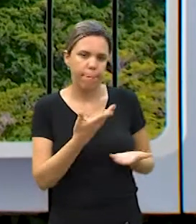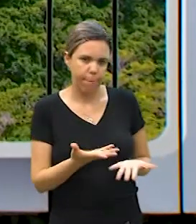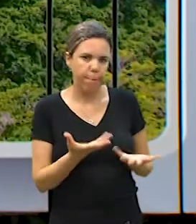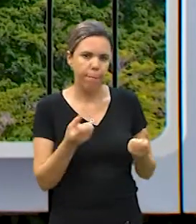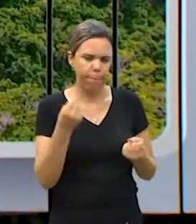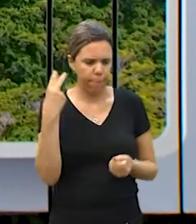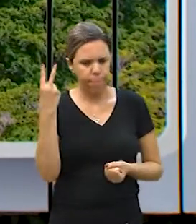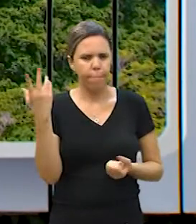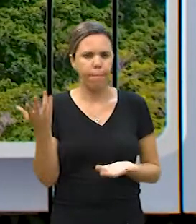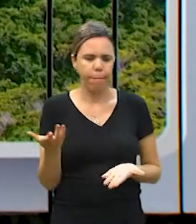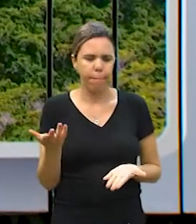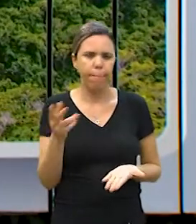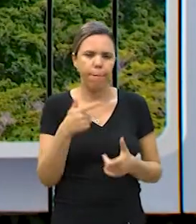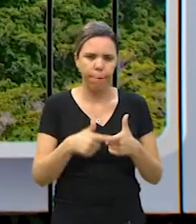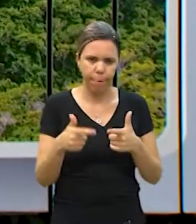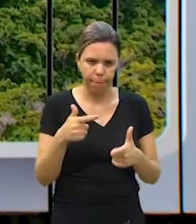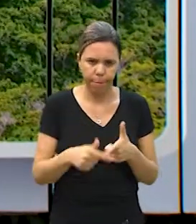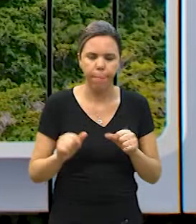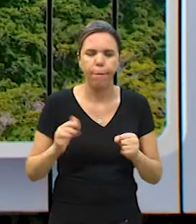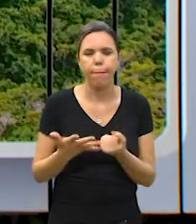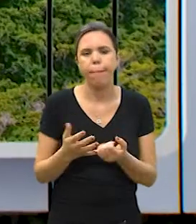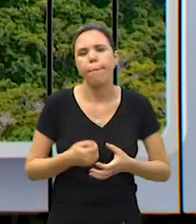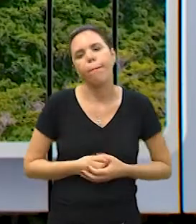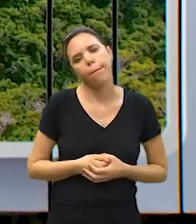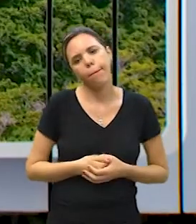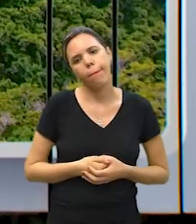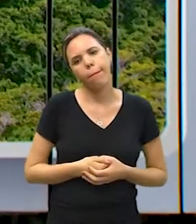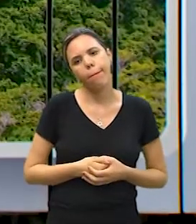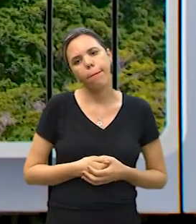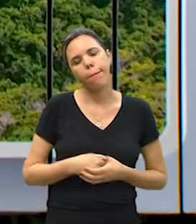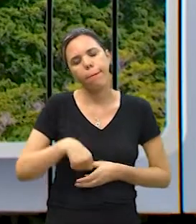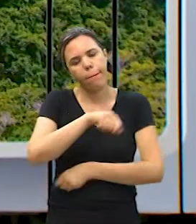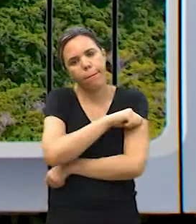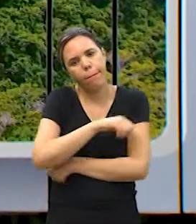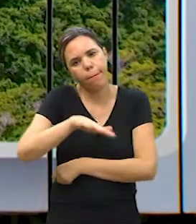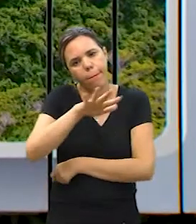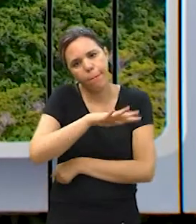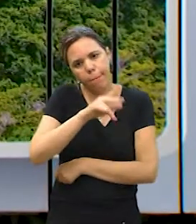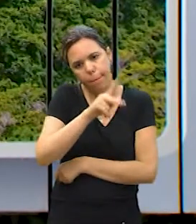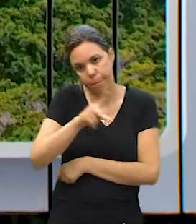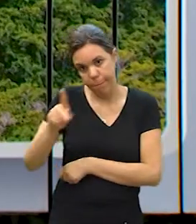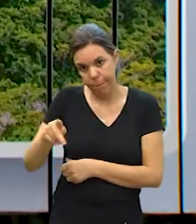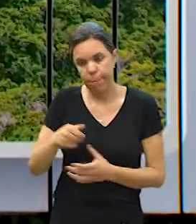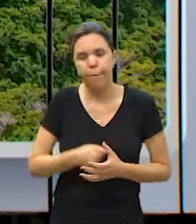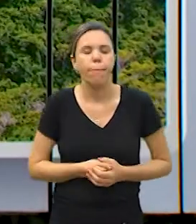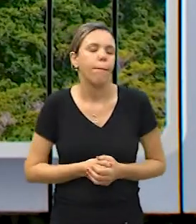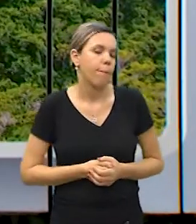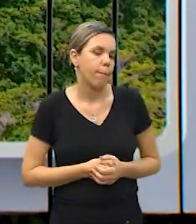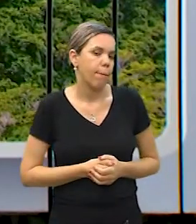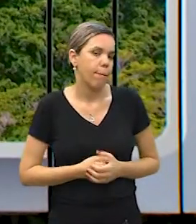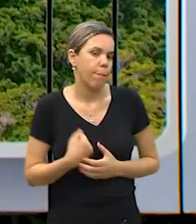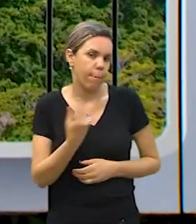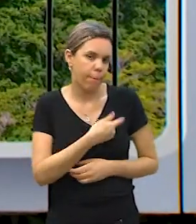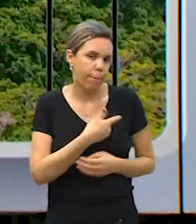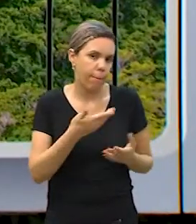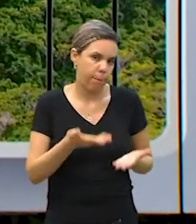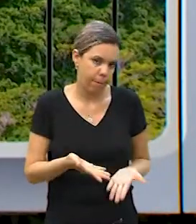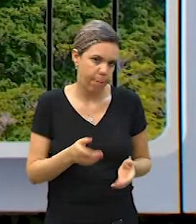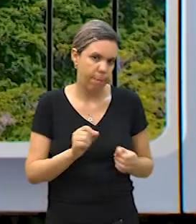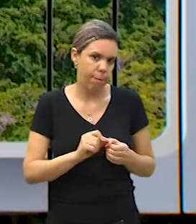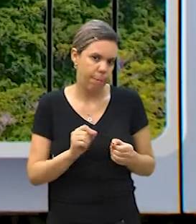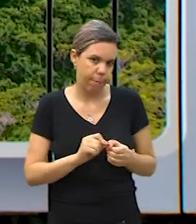nós reconhecemos os problemas da pandemia para os alunos e para os professores. E